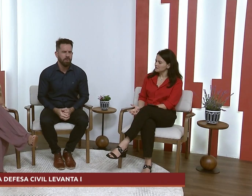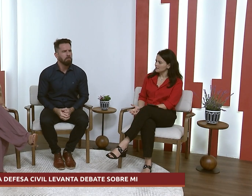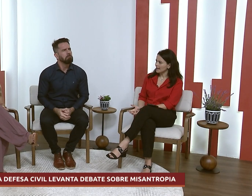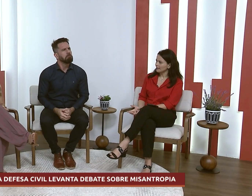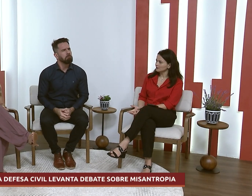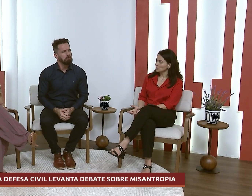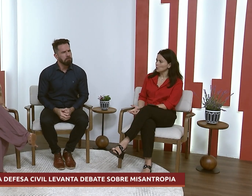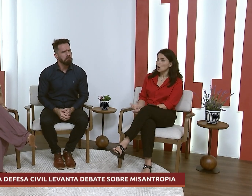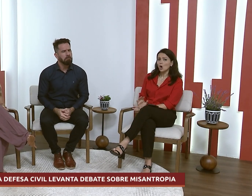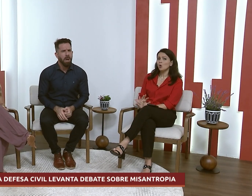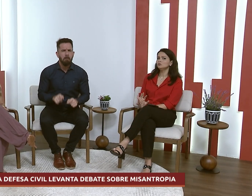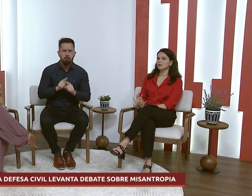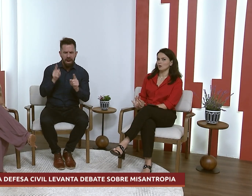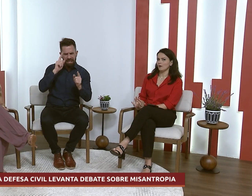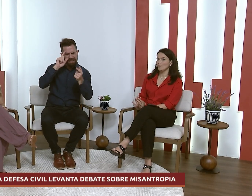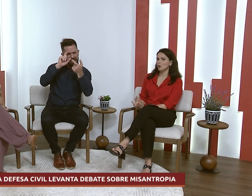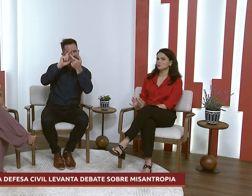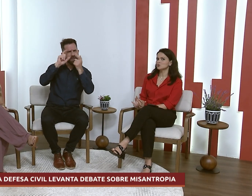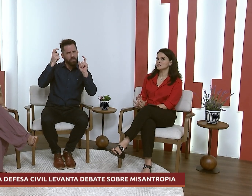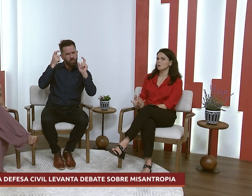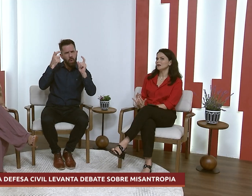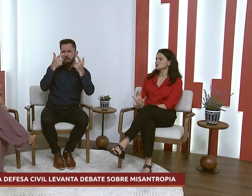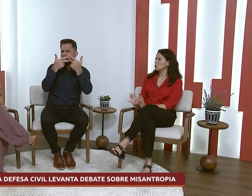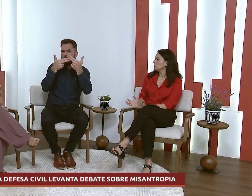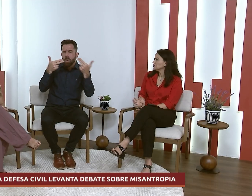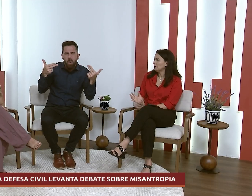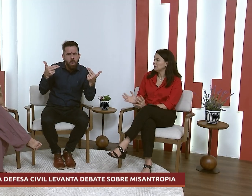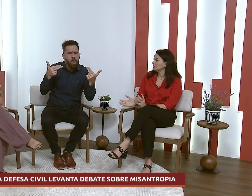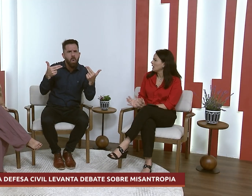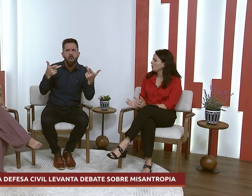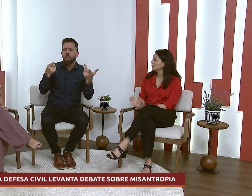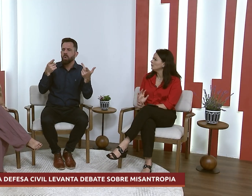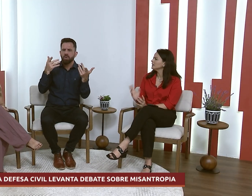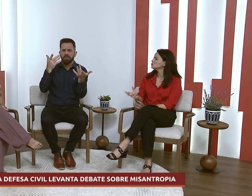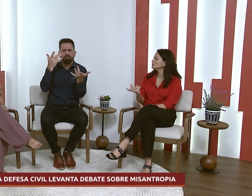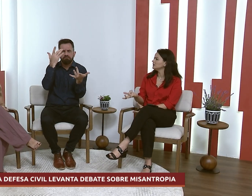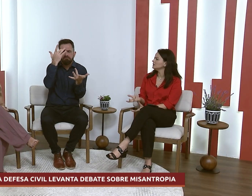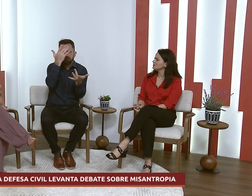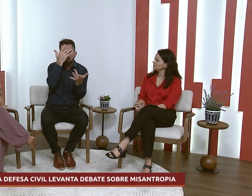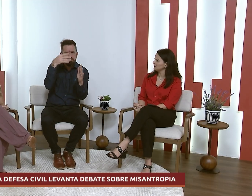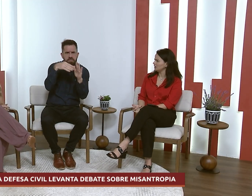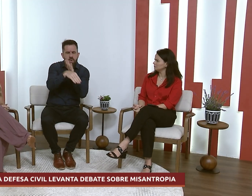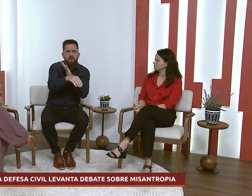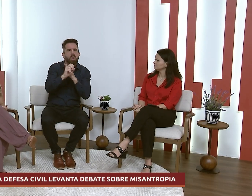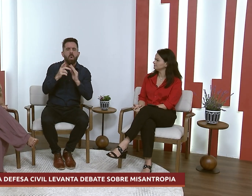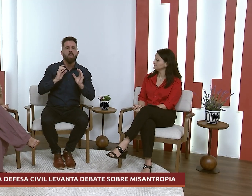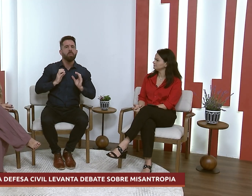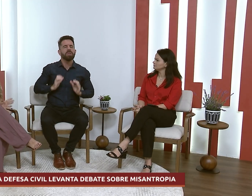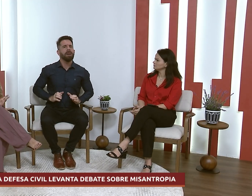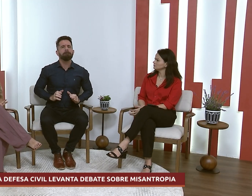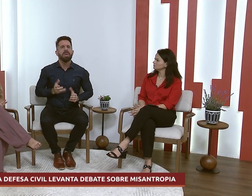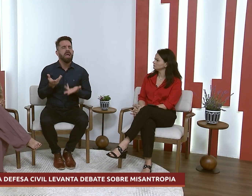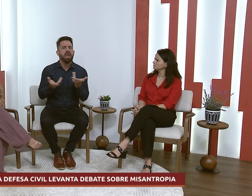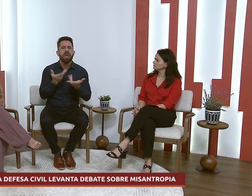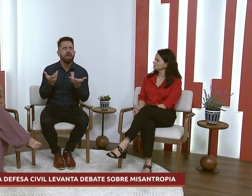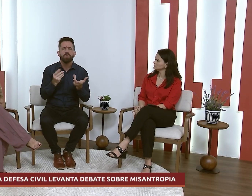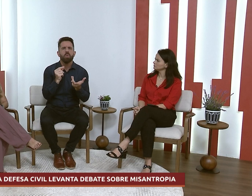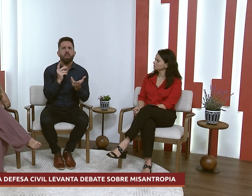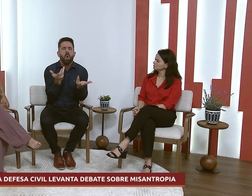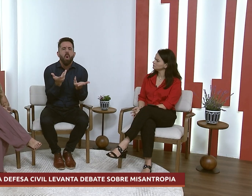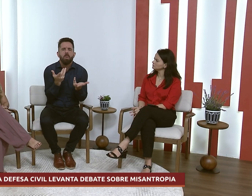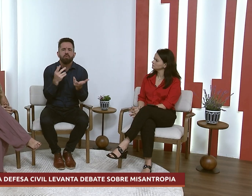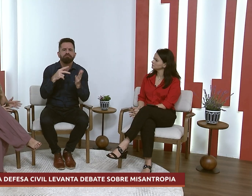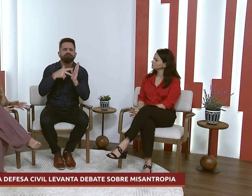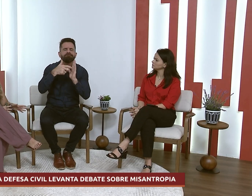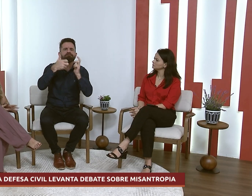transtorno psiquiátrico ou não? É uma condição mais comportamental? Como é que a gente poderia definir? Então, essa pergunta é muito interessante